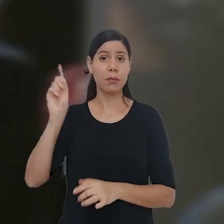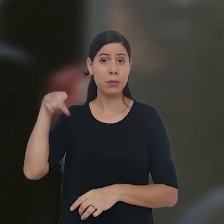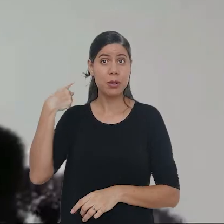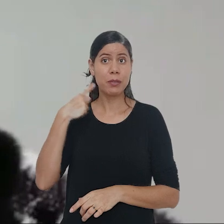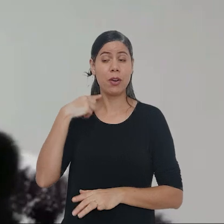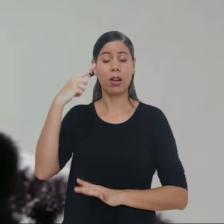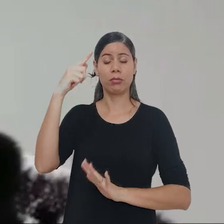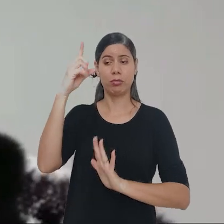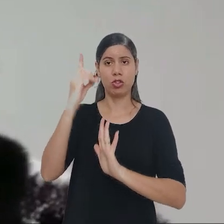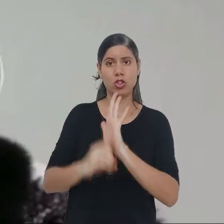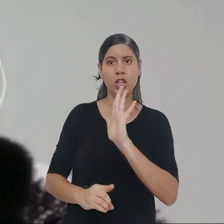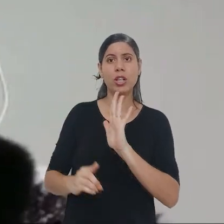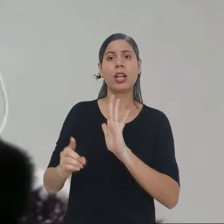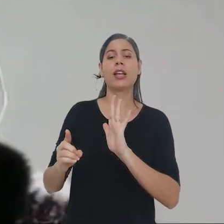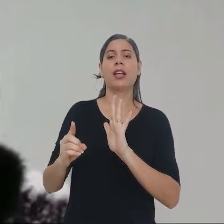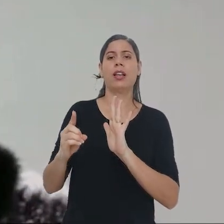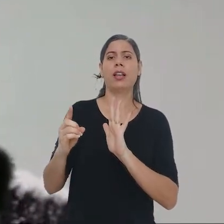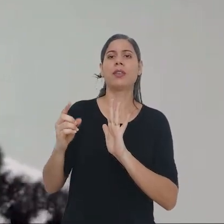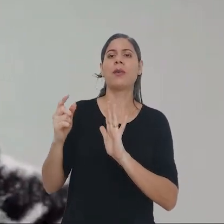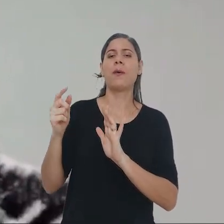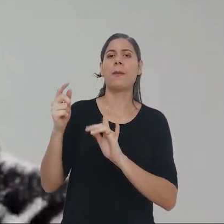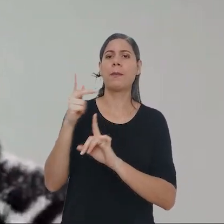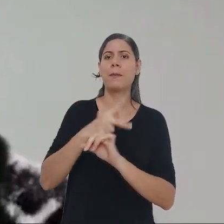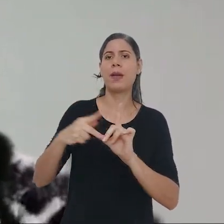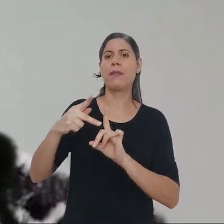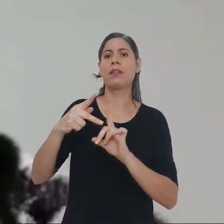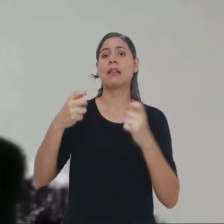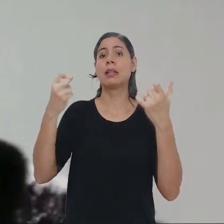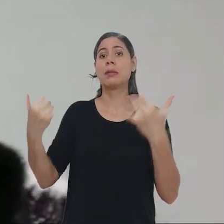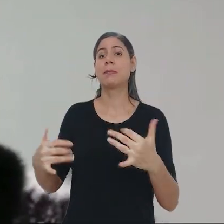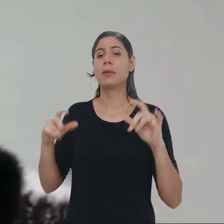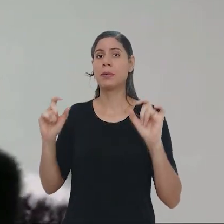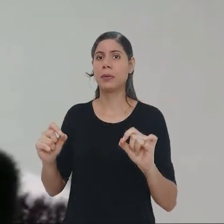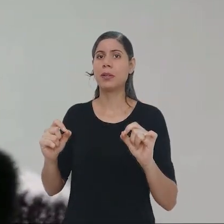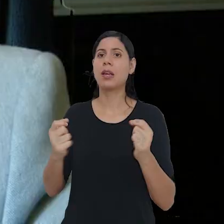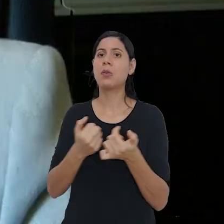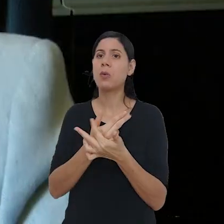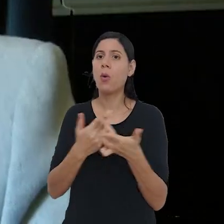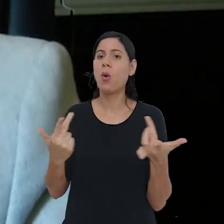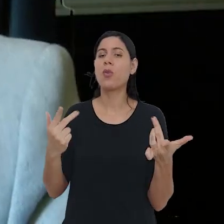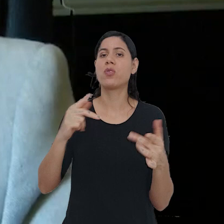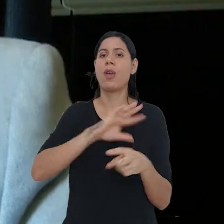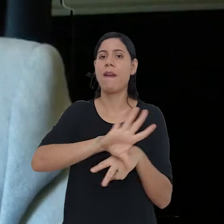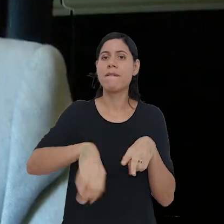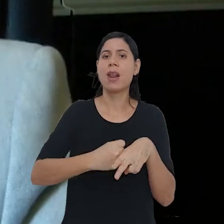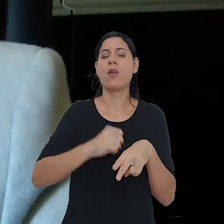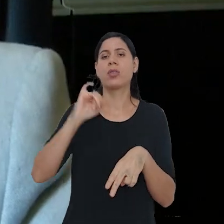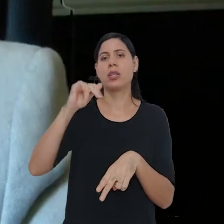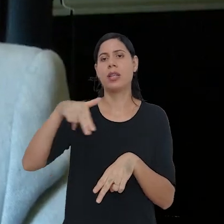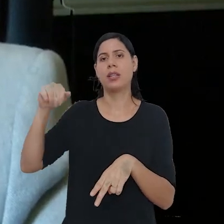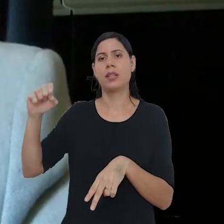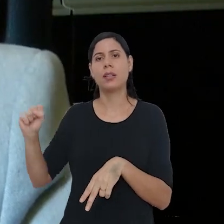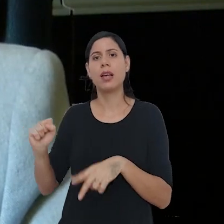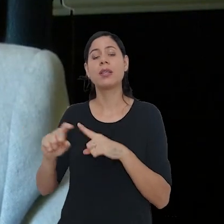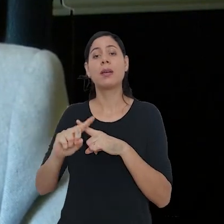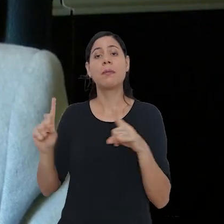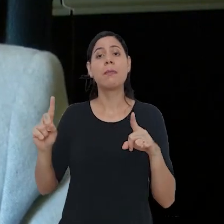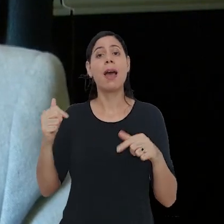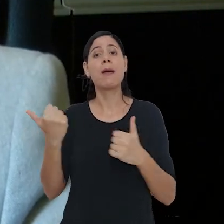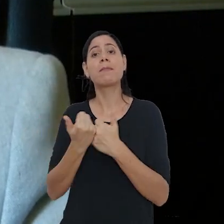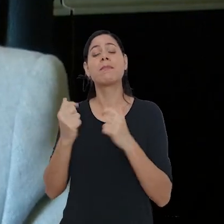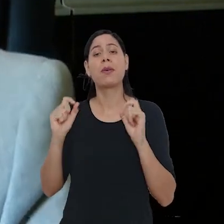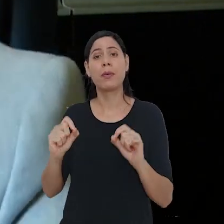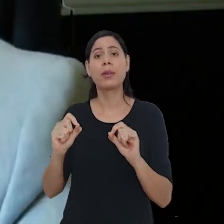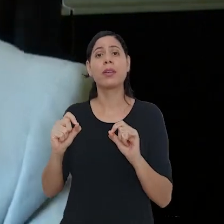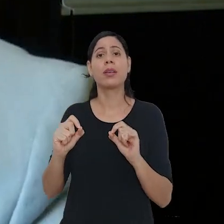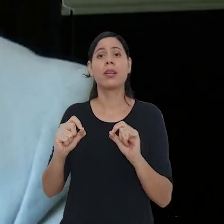as escolhas feitas, elas têm consequências e que é melhor não correr alguns riscos. O advogado especialista em direito